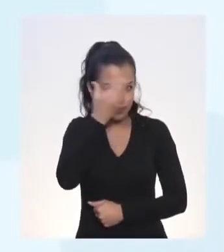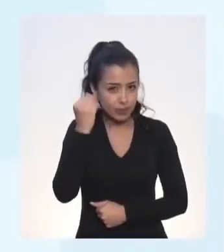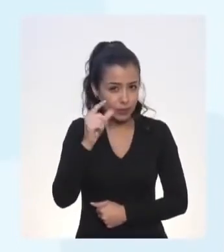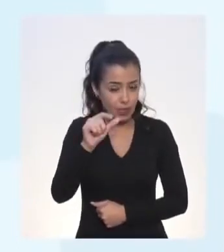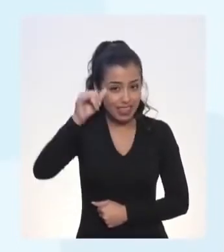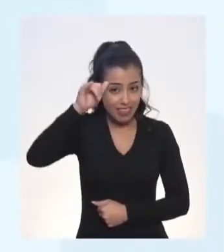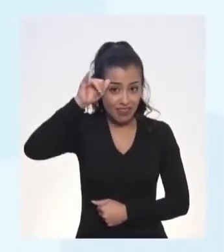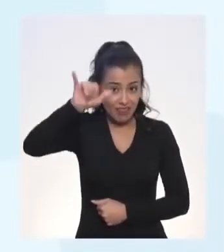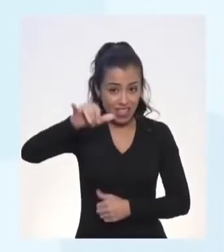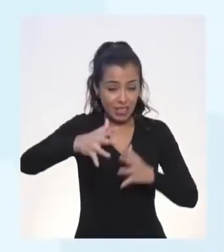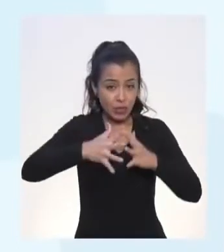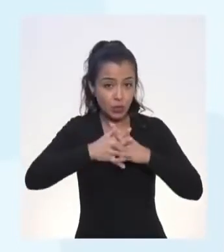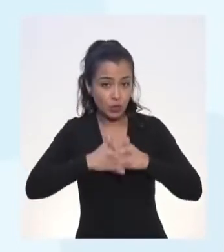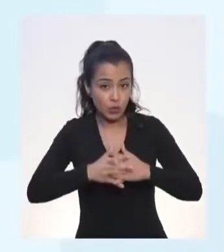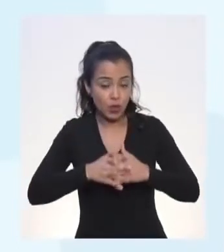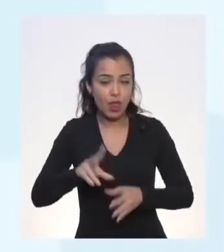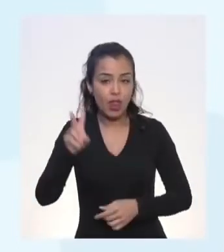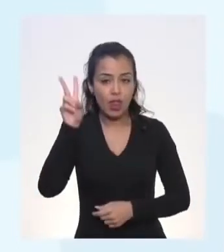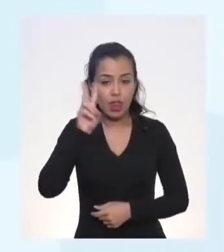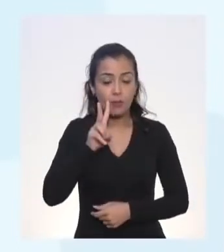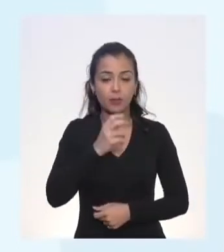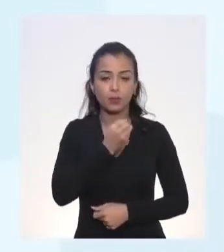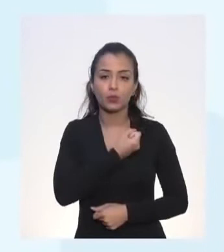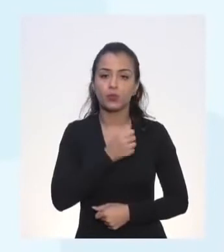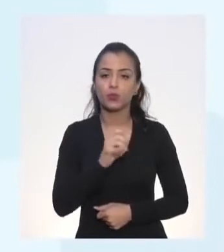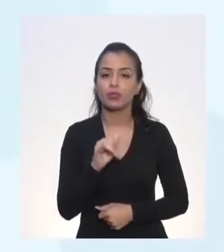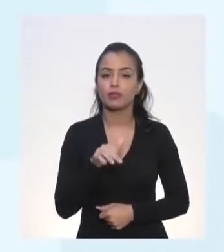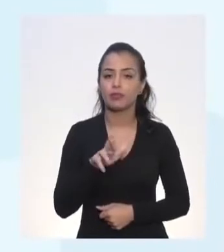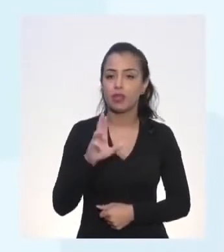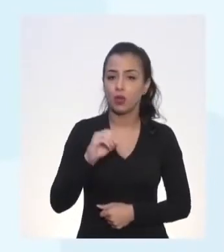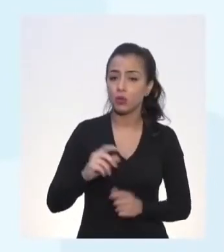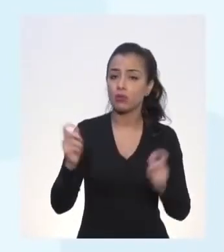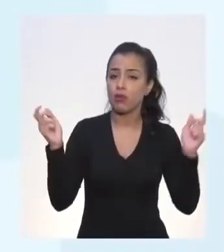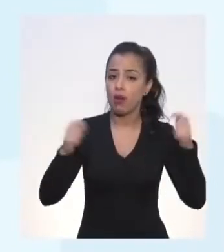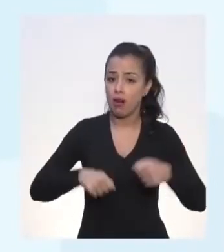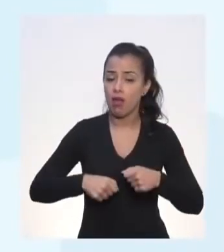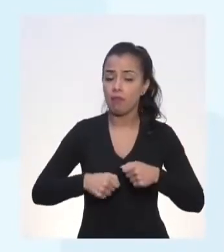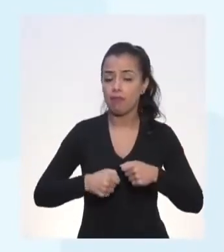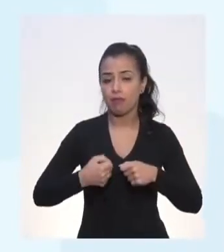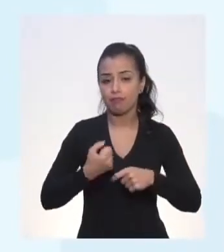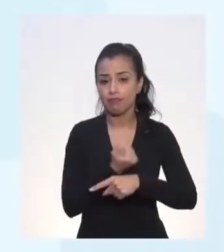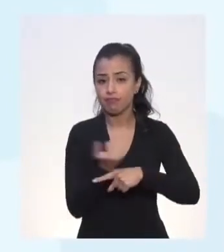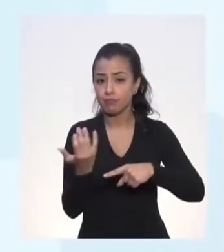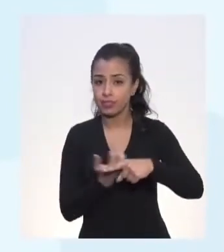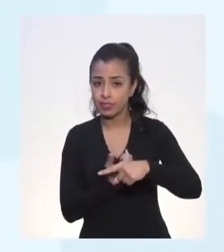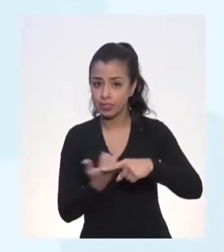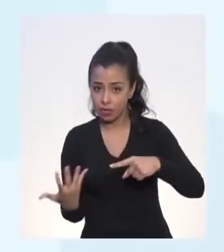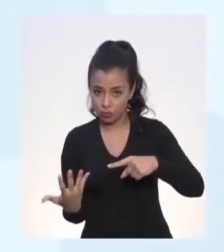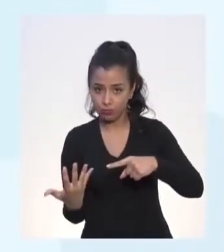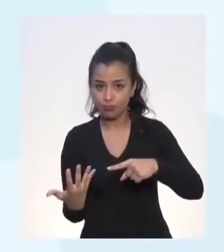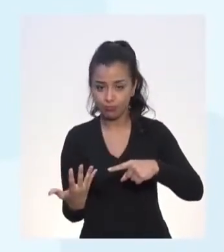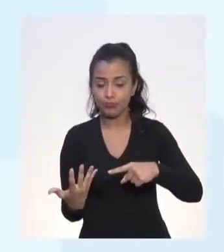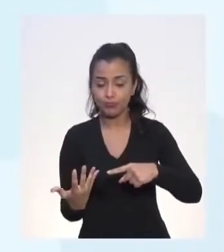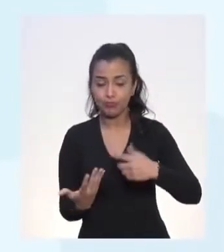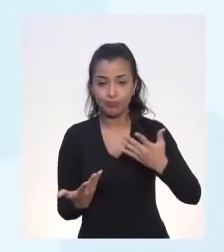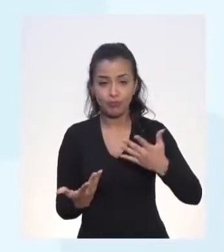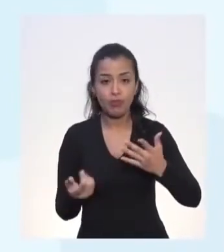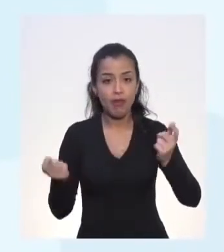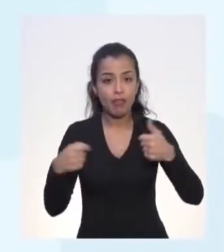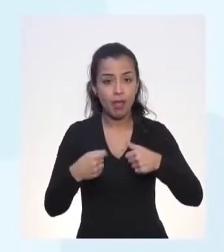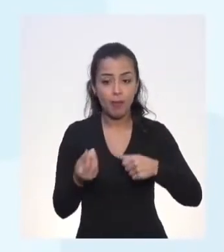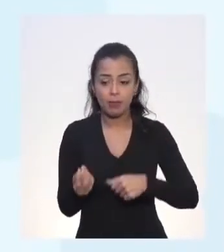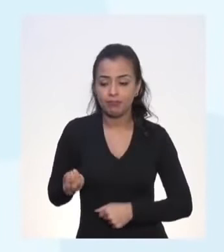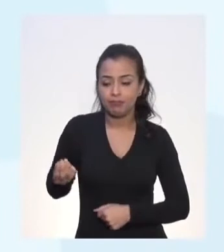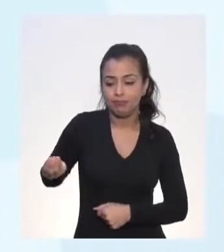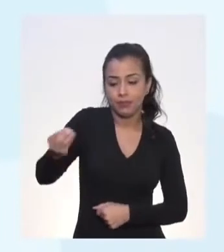todo número inteiro pode ser convertido numa fração? Exatamente. Então, nada me impede de colocar esse denominador 1